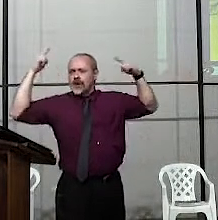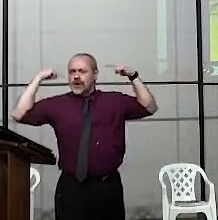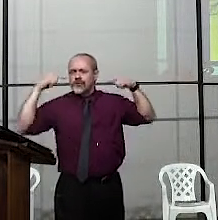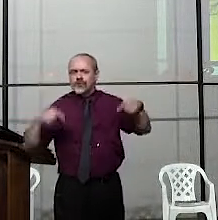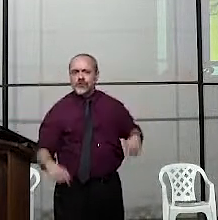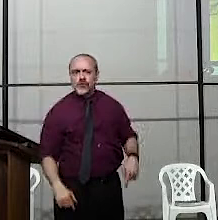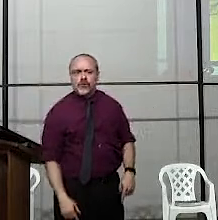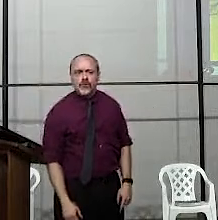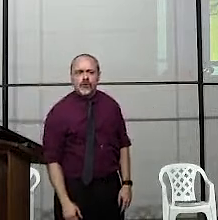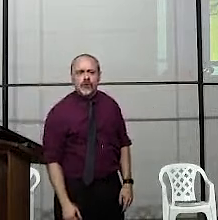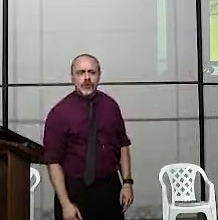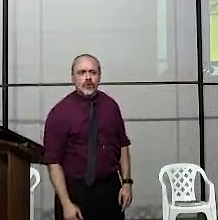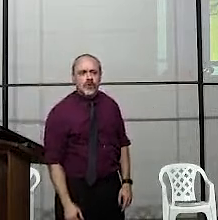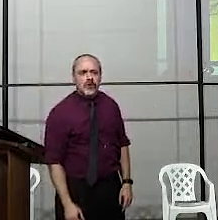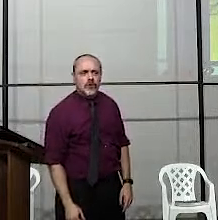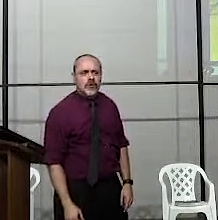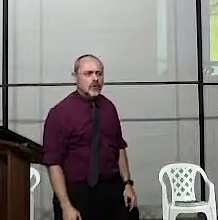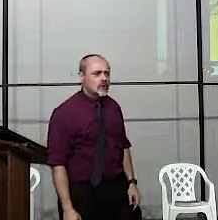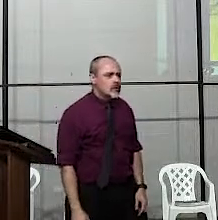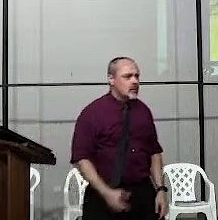Quantas ovelhas?